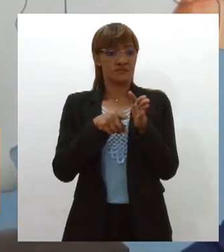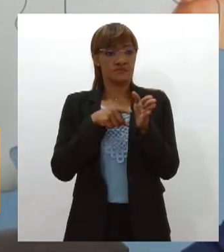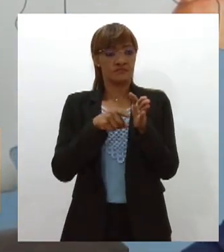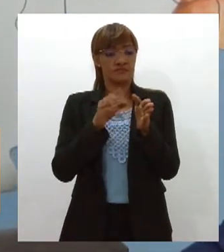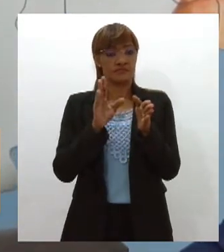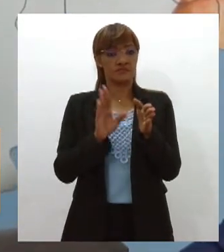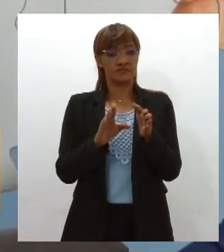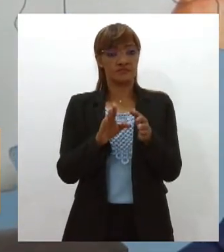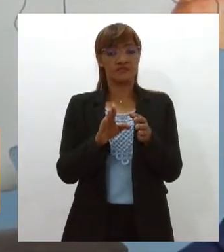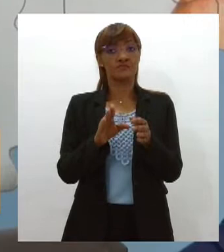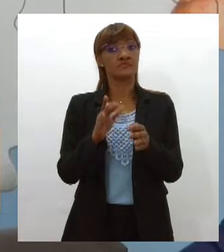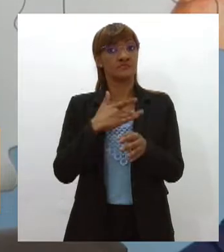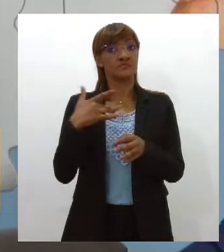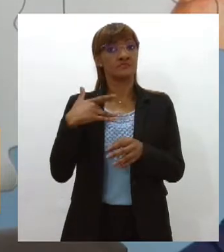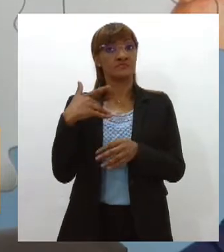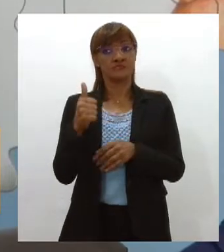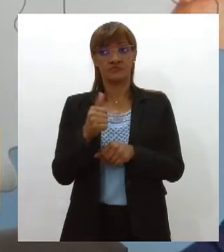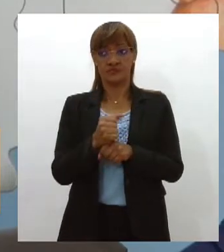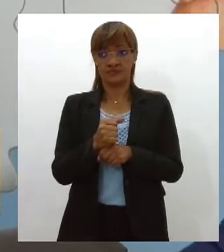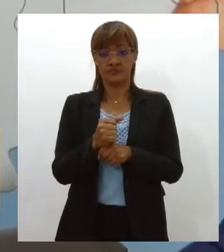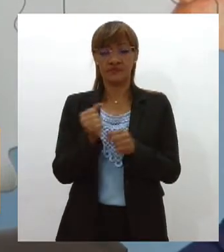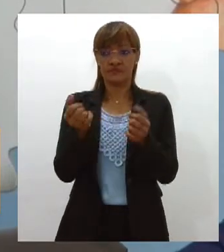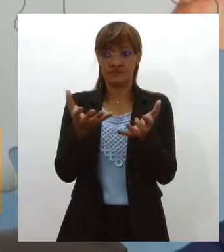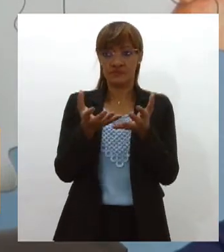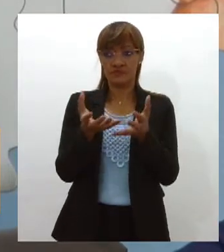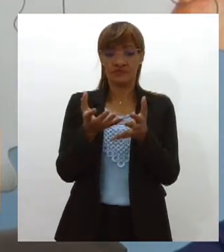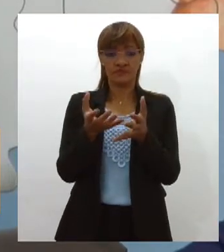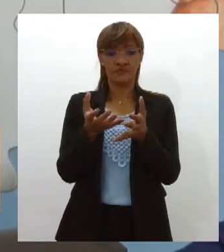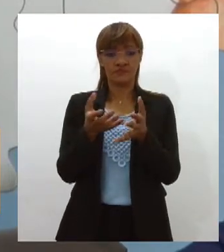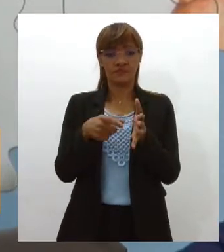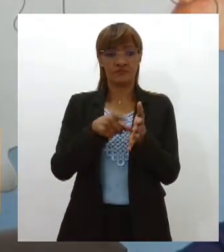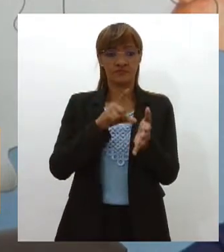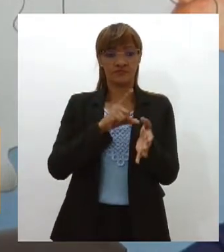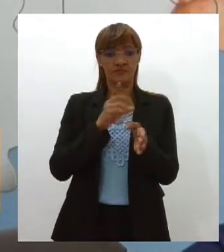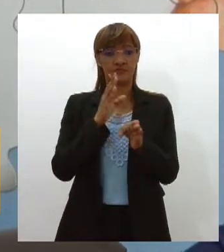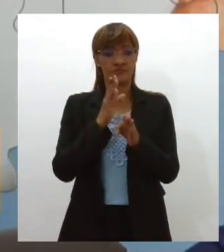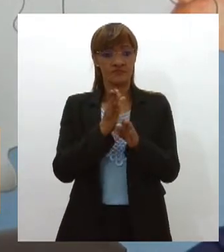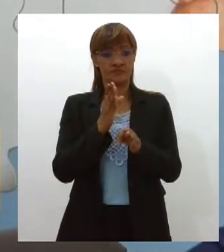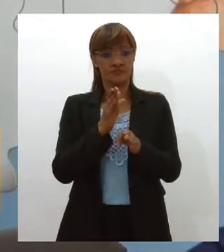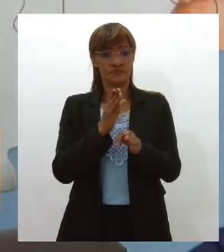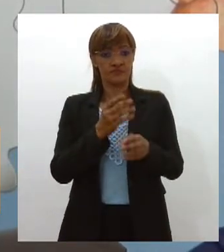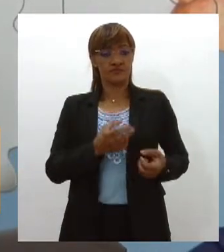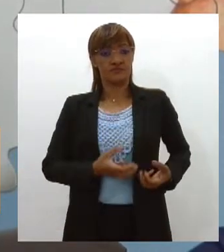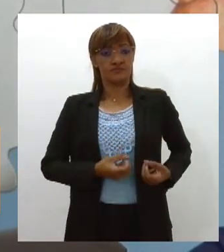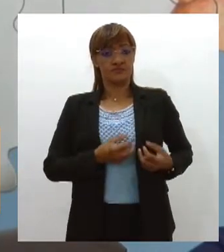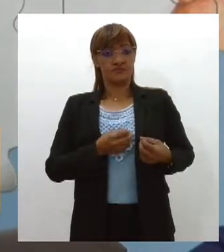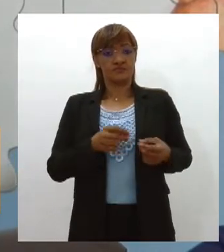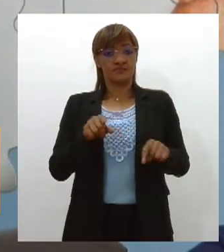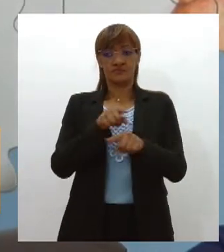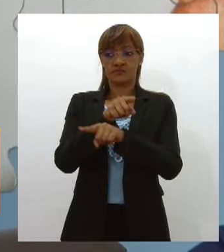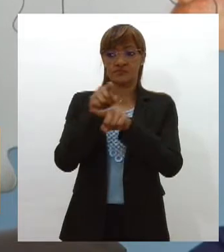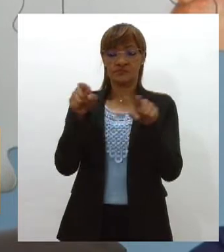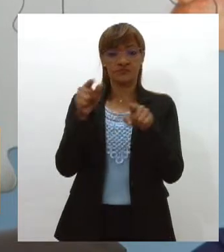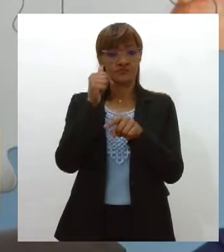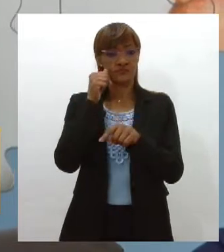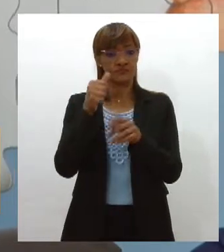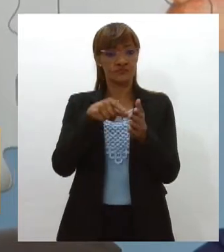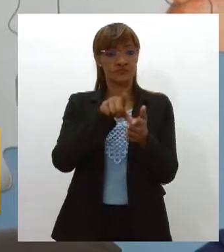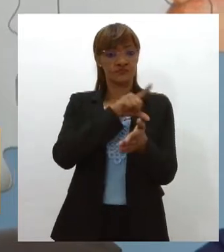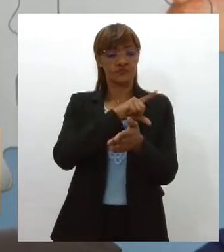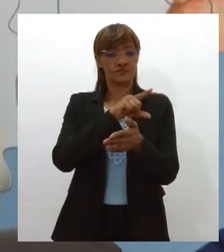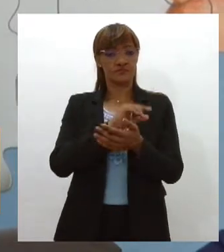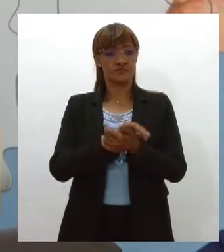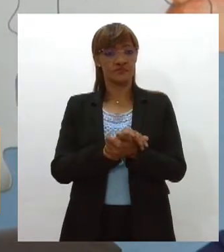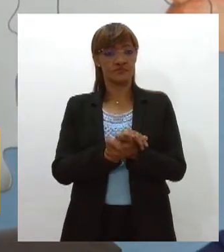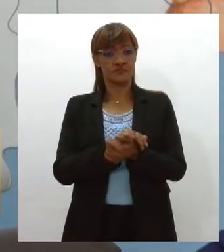qualidade de vida. Então a gente quer diagnosticar esse câncer de mama nessas mulheres, né, o quanto antes, para que elas